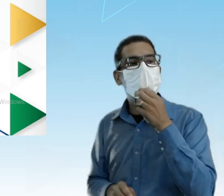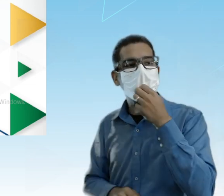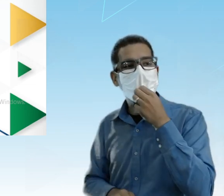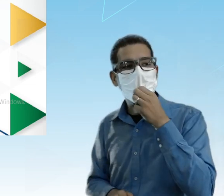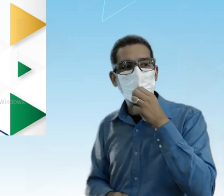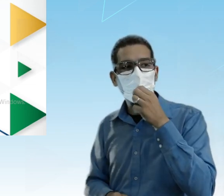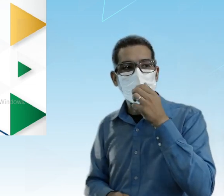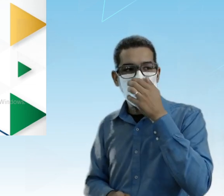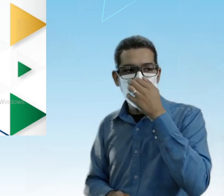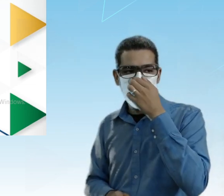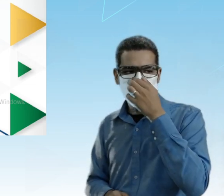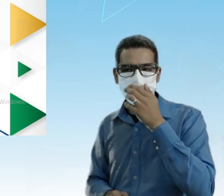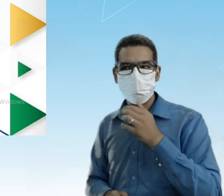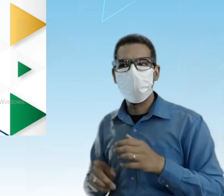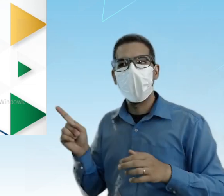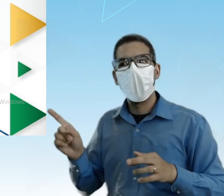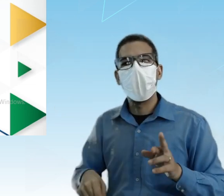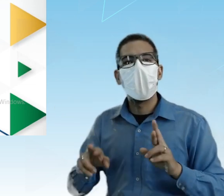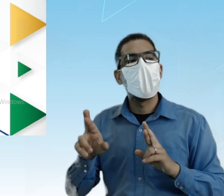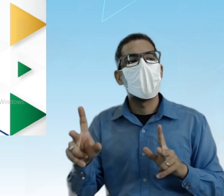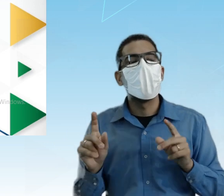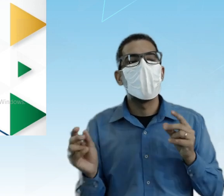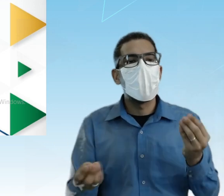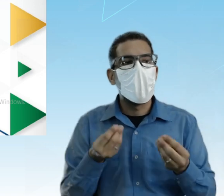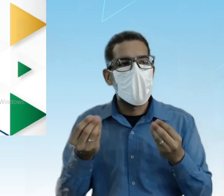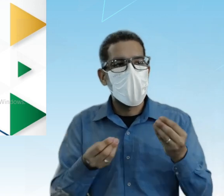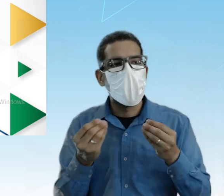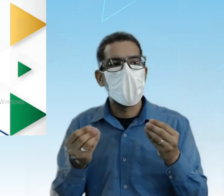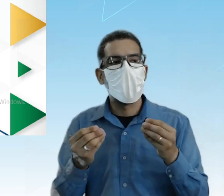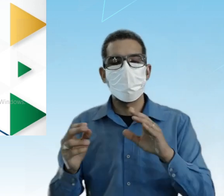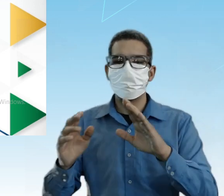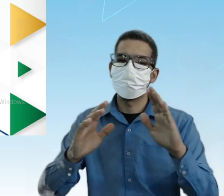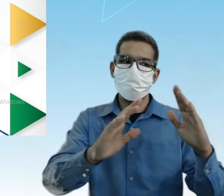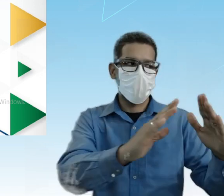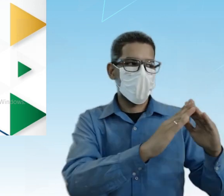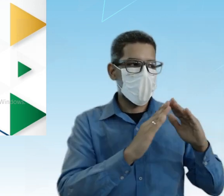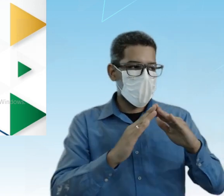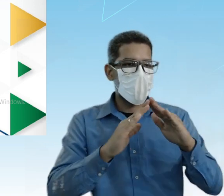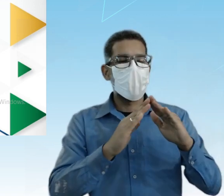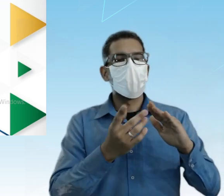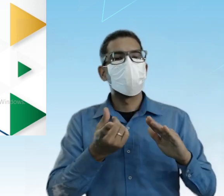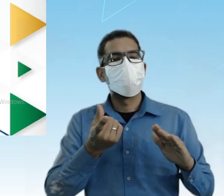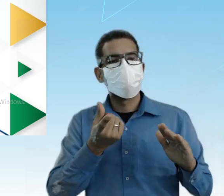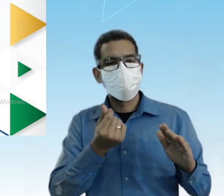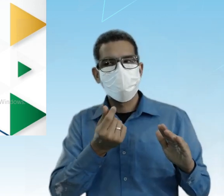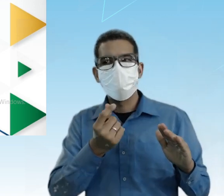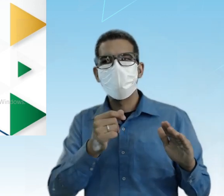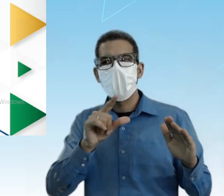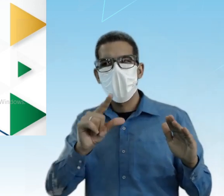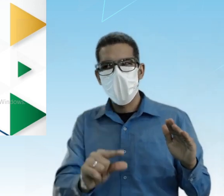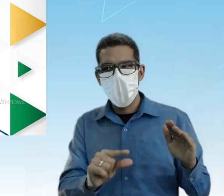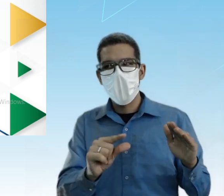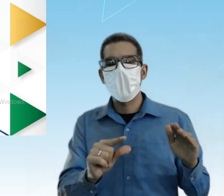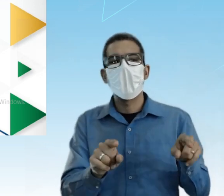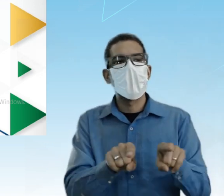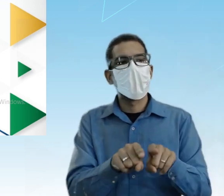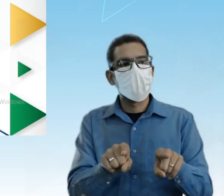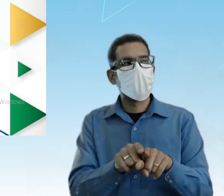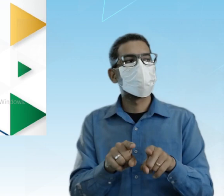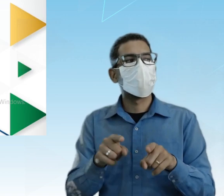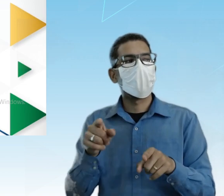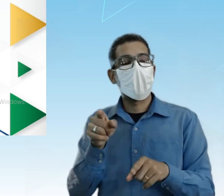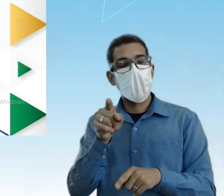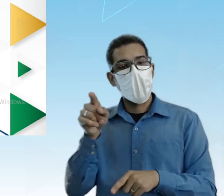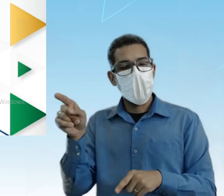aqui, só é dividido por uma comunidade, baixa renda, e para uma região maior,